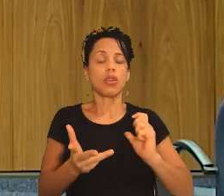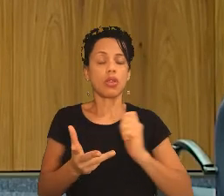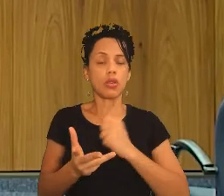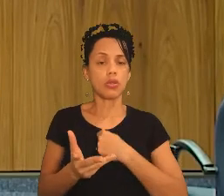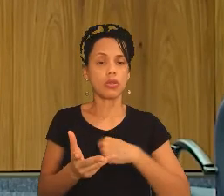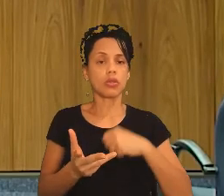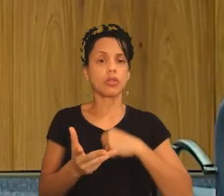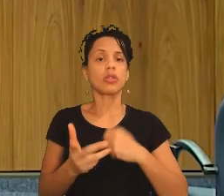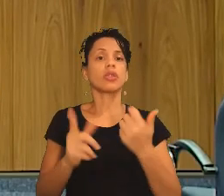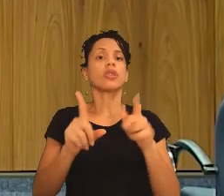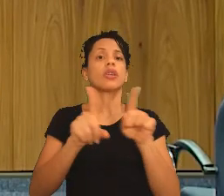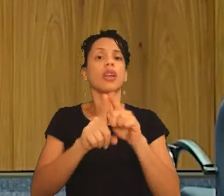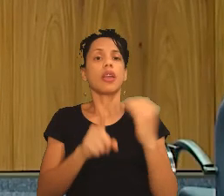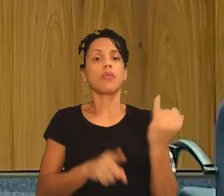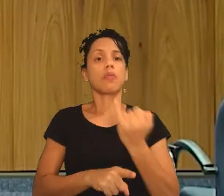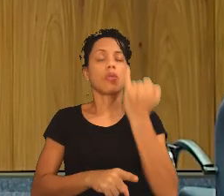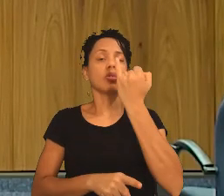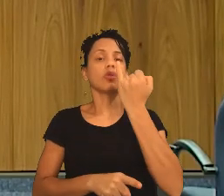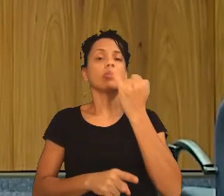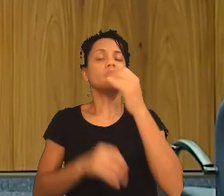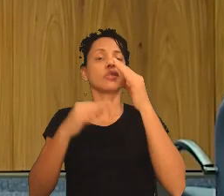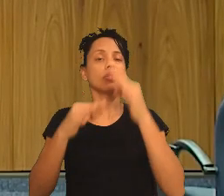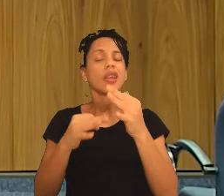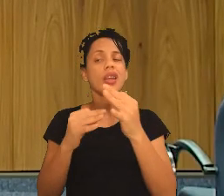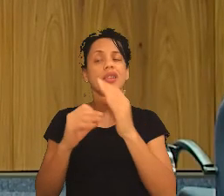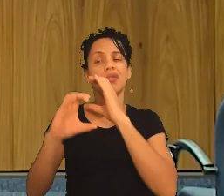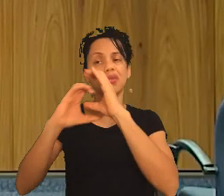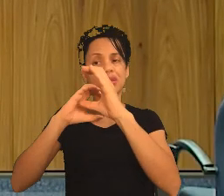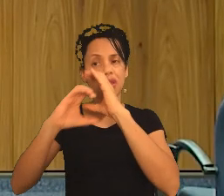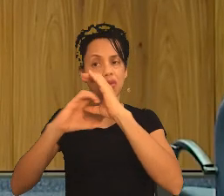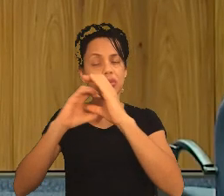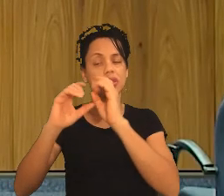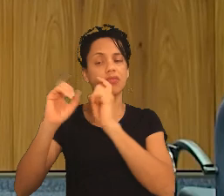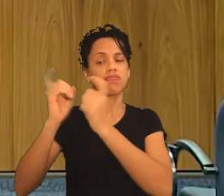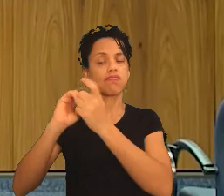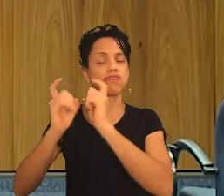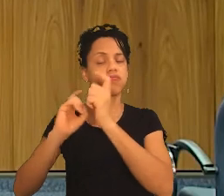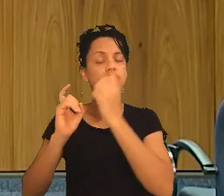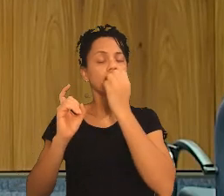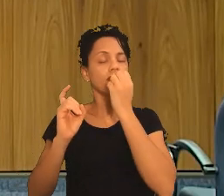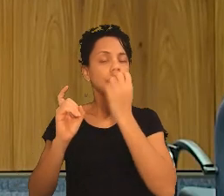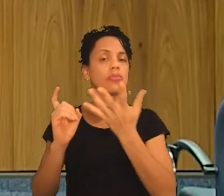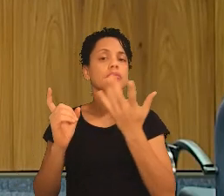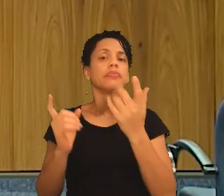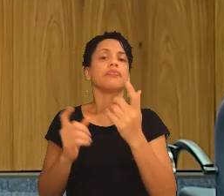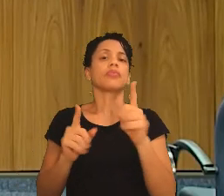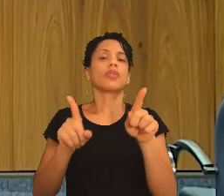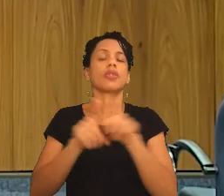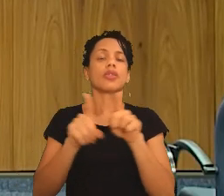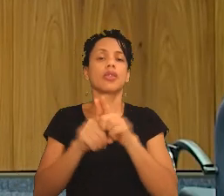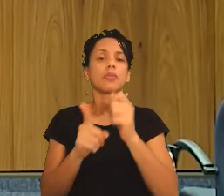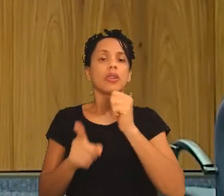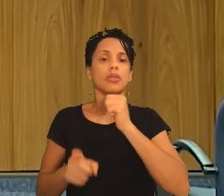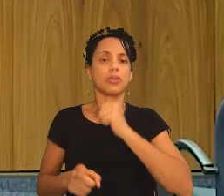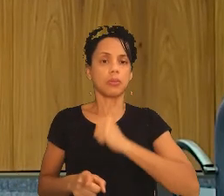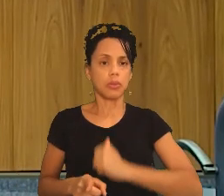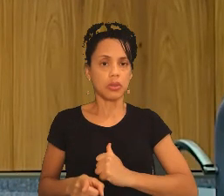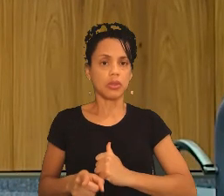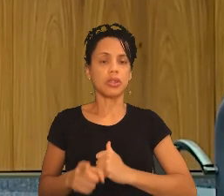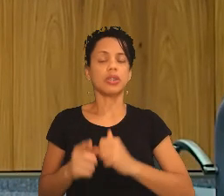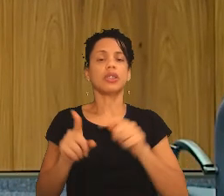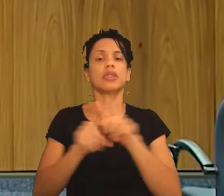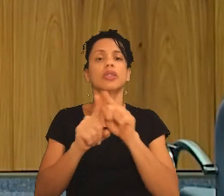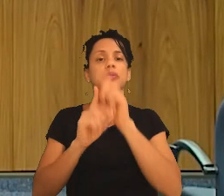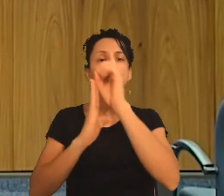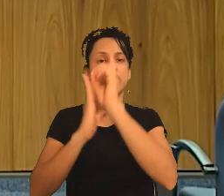muito muito interessante, né? E a Tatiane, né, que mais uma vez aqui a gente está junto e trazendo esse olhar da